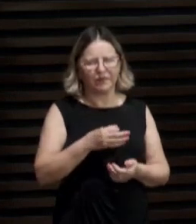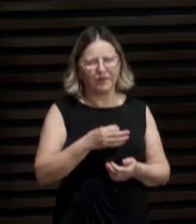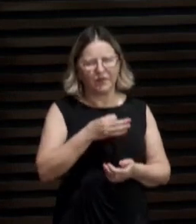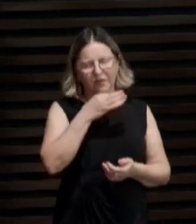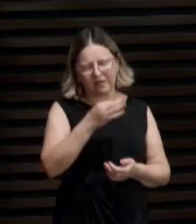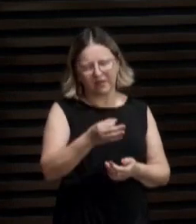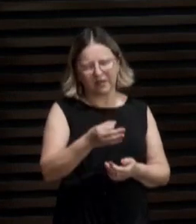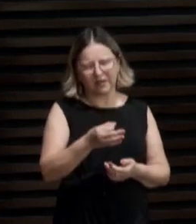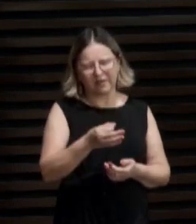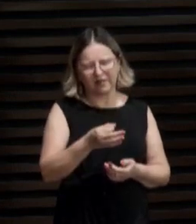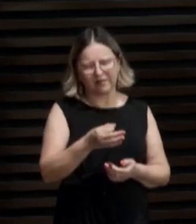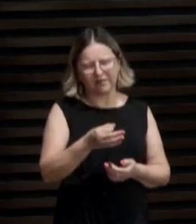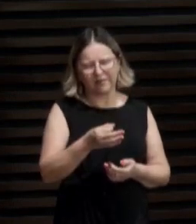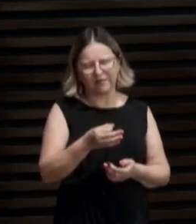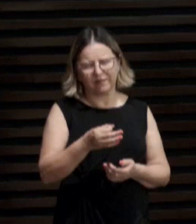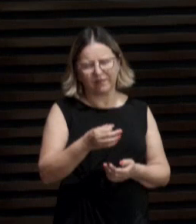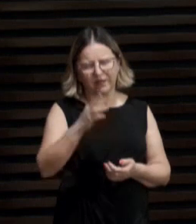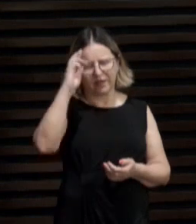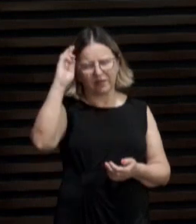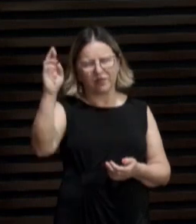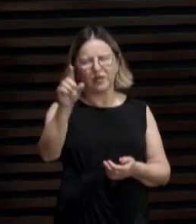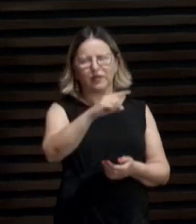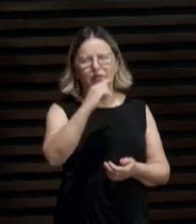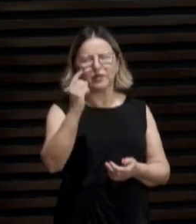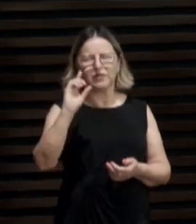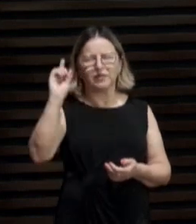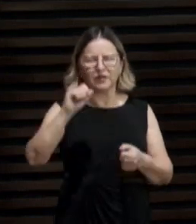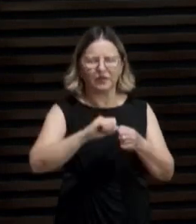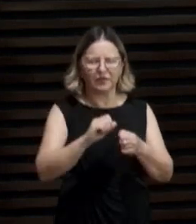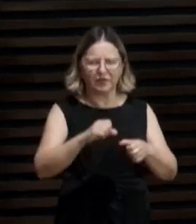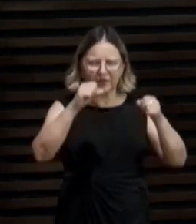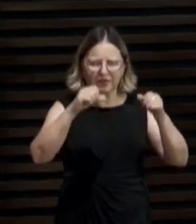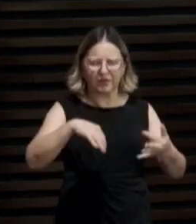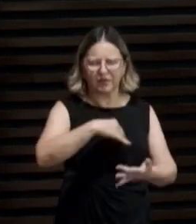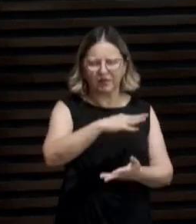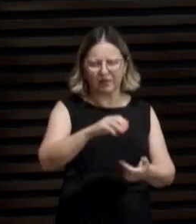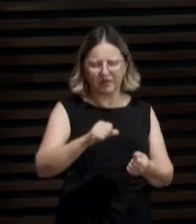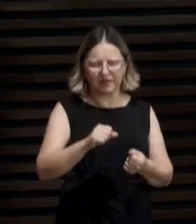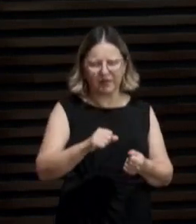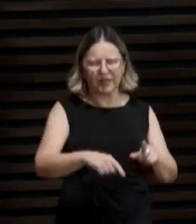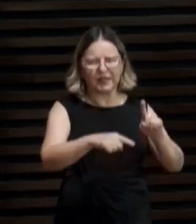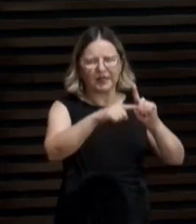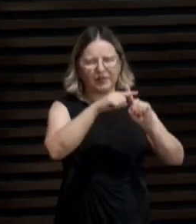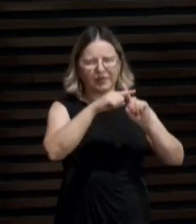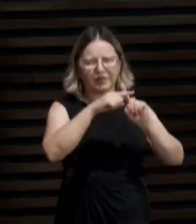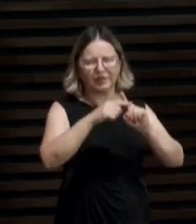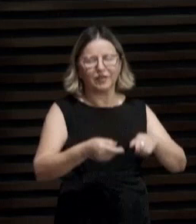Deus, Criador de tudo e de todos, e que naquela cruz o Senhor nos deu plena e poderosa